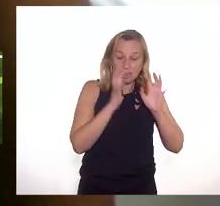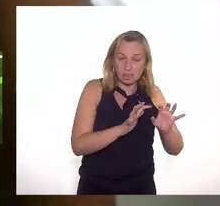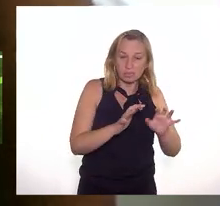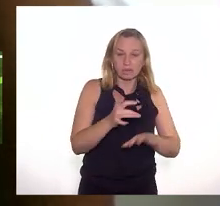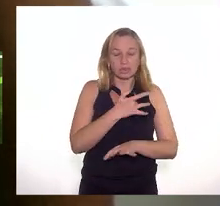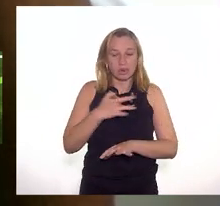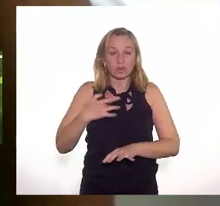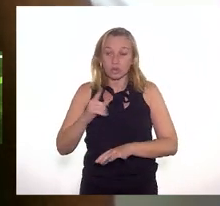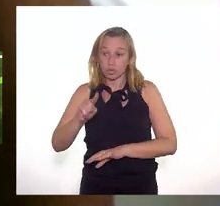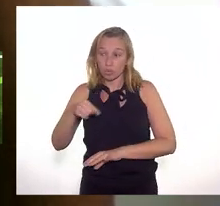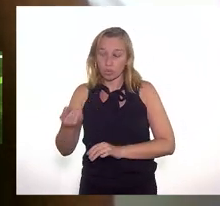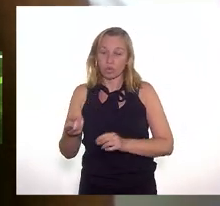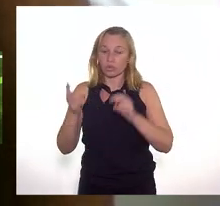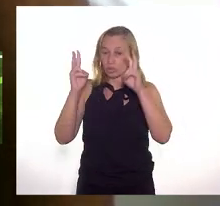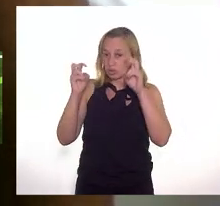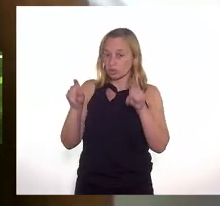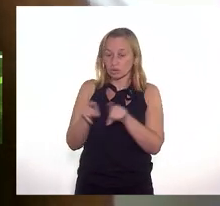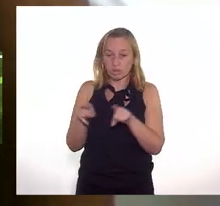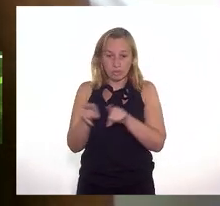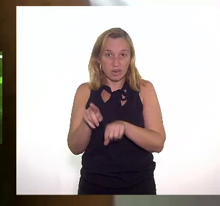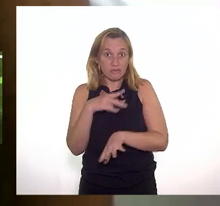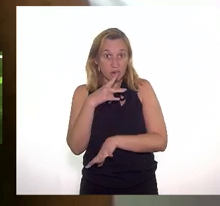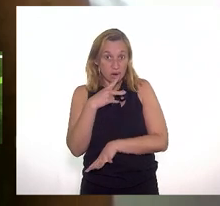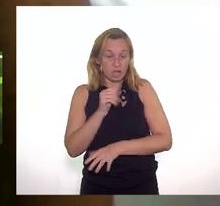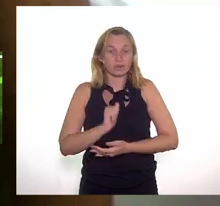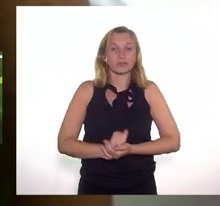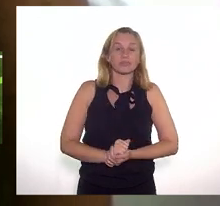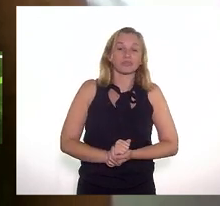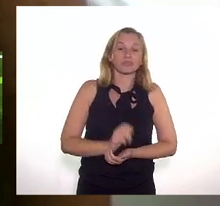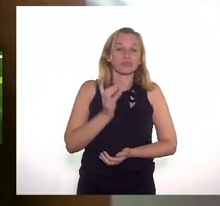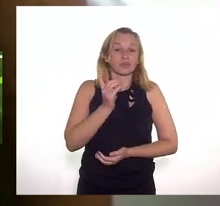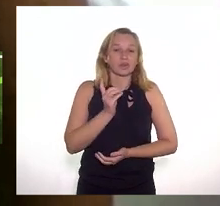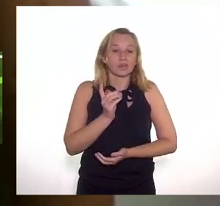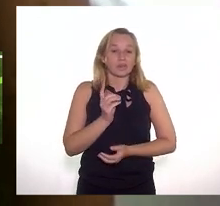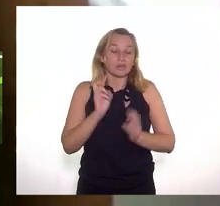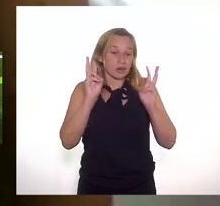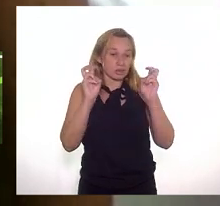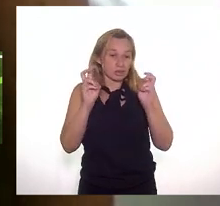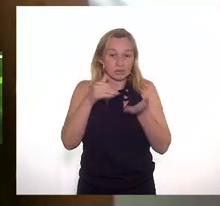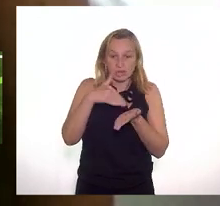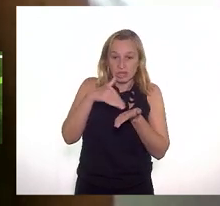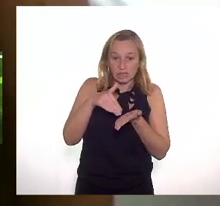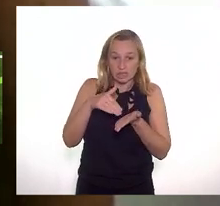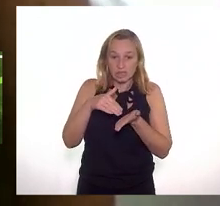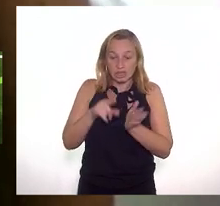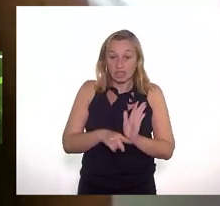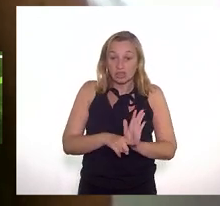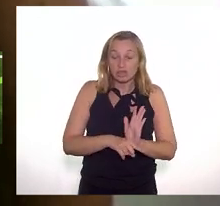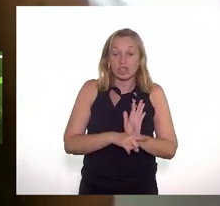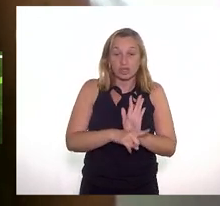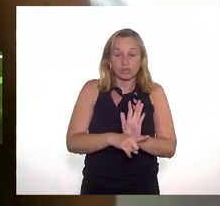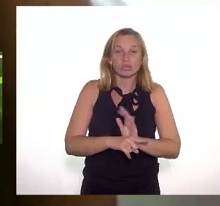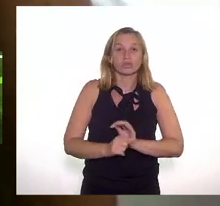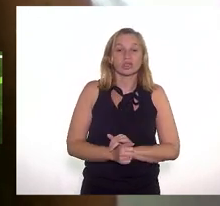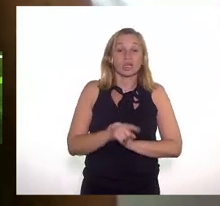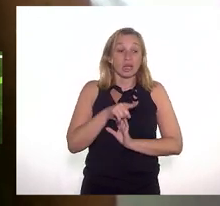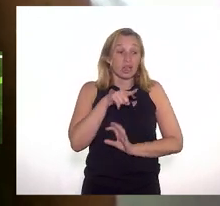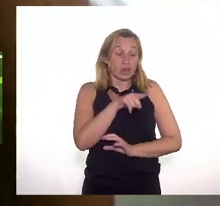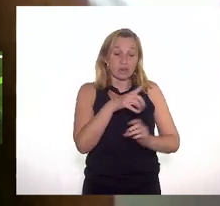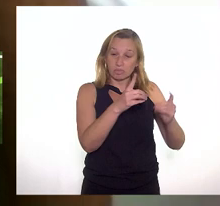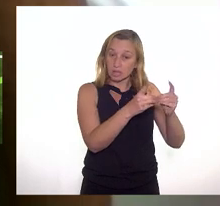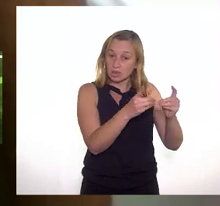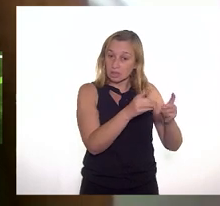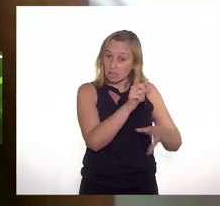situação muito bem colocada, né, pela questão da Secretaria de Assistência, é que esse paciente